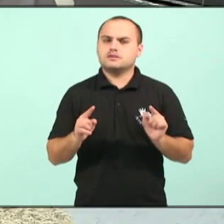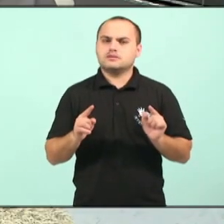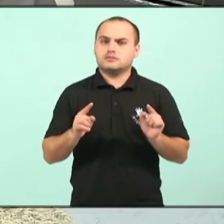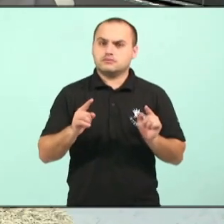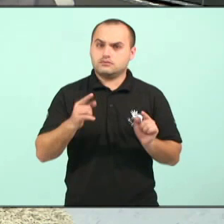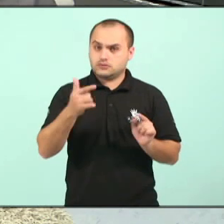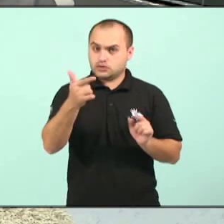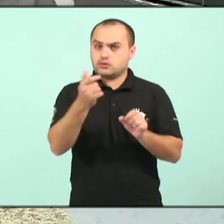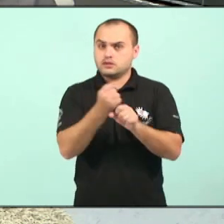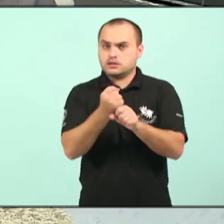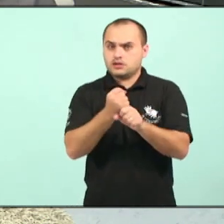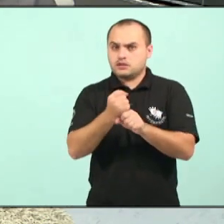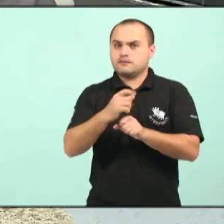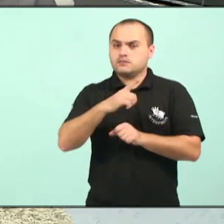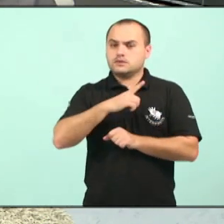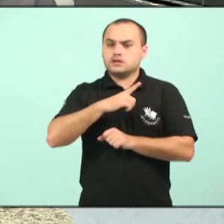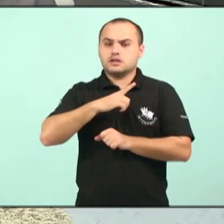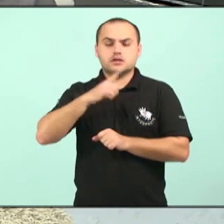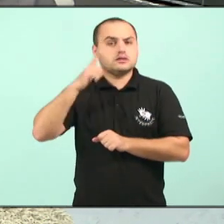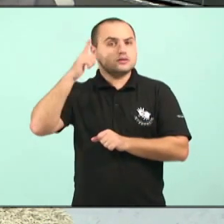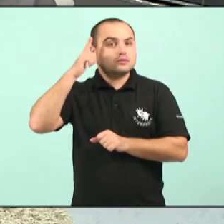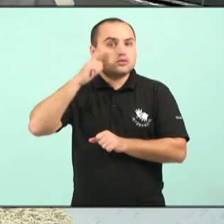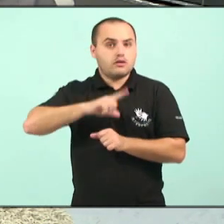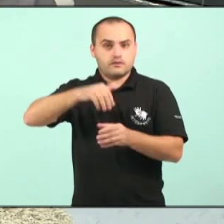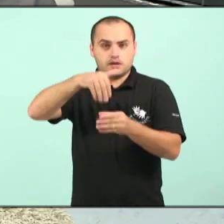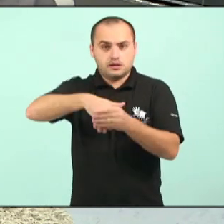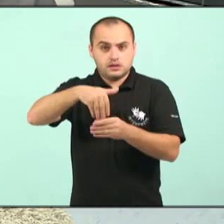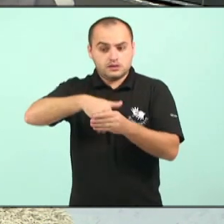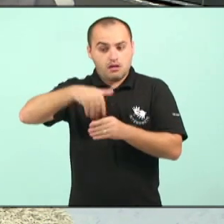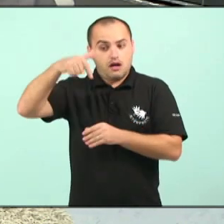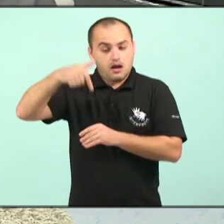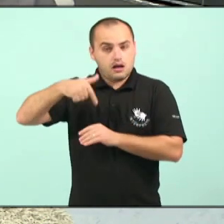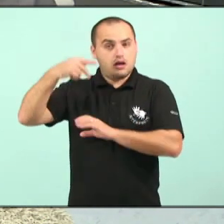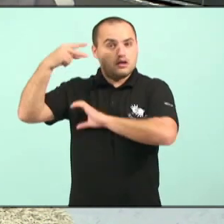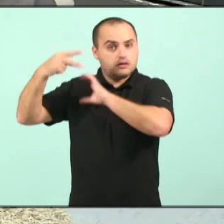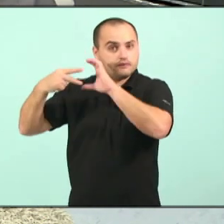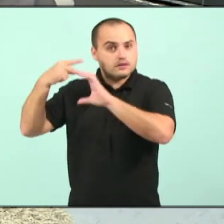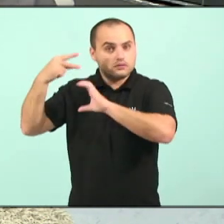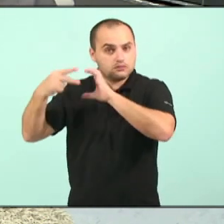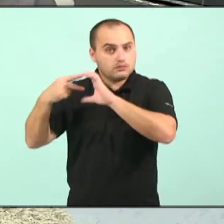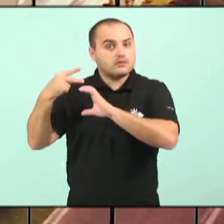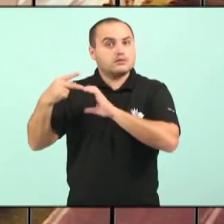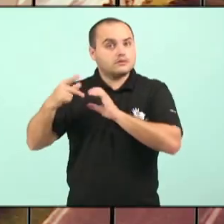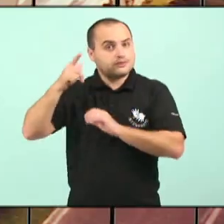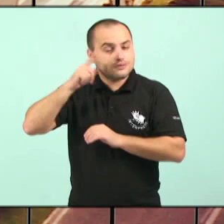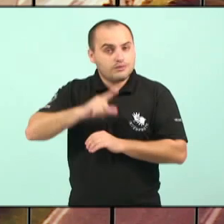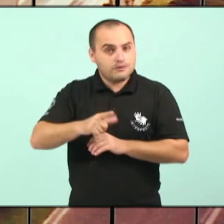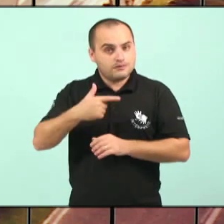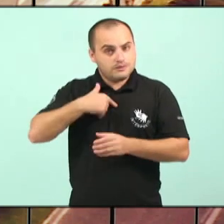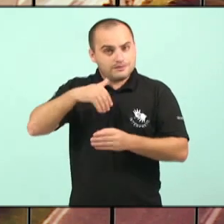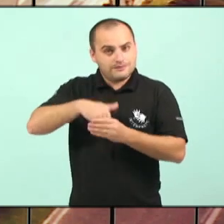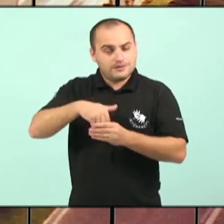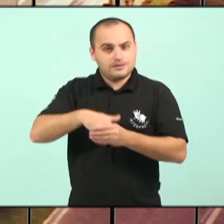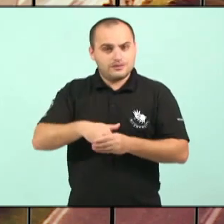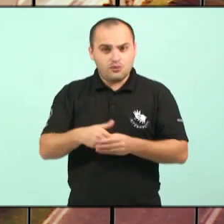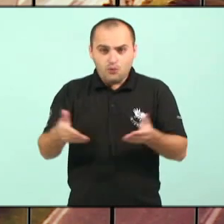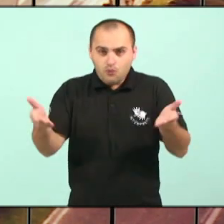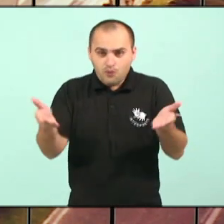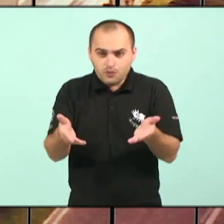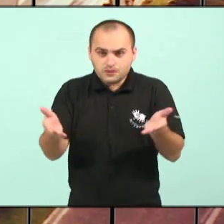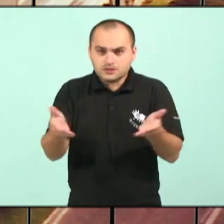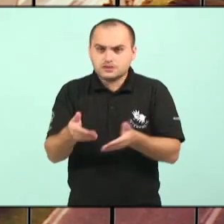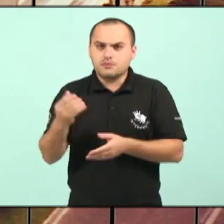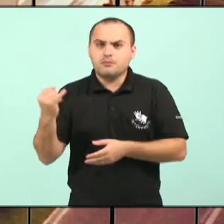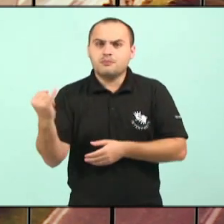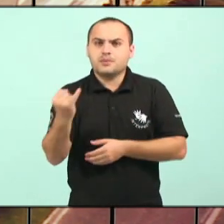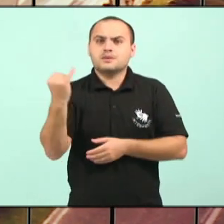Daqui a 2 anos teremos, inclusive, eleições para essa Casa de Leis aqui, para os vereadores. Hoje, a